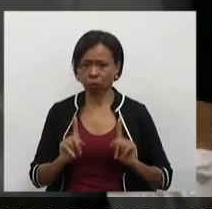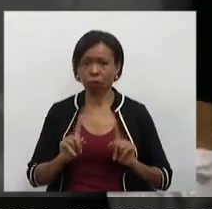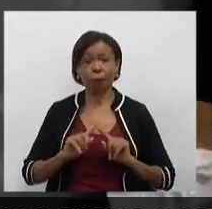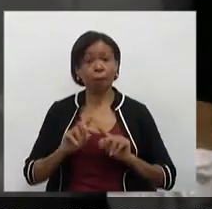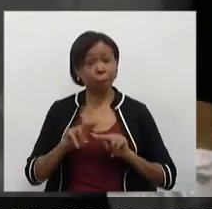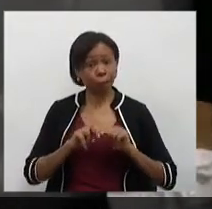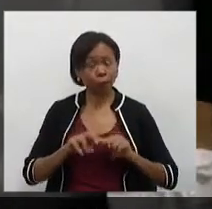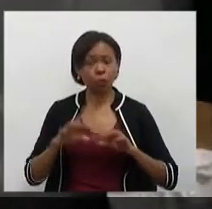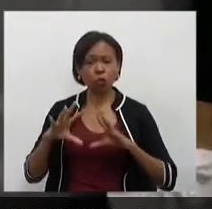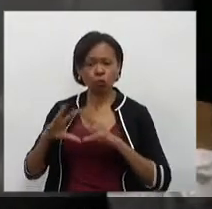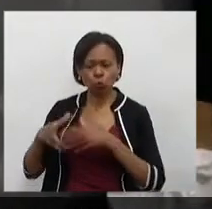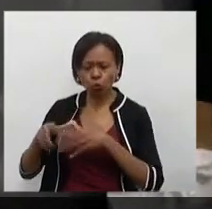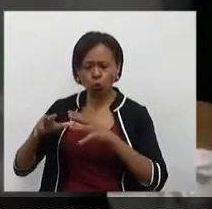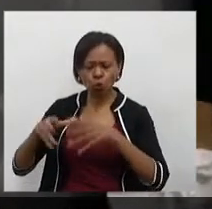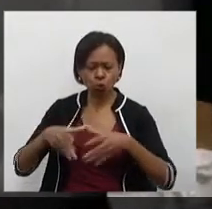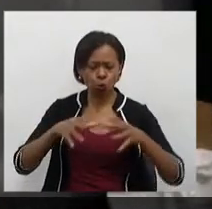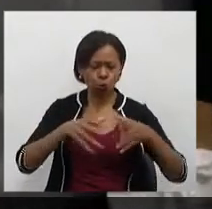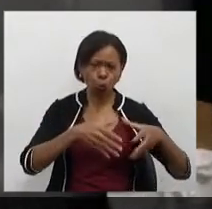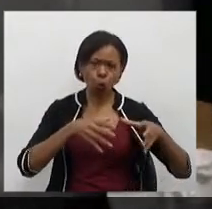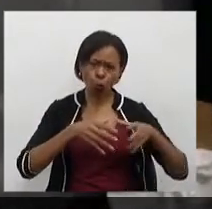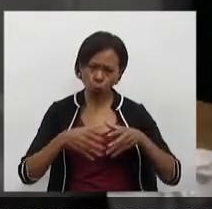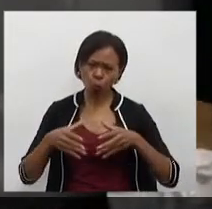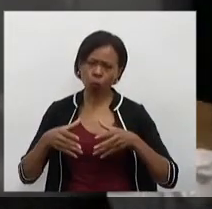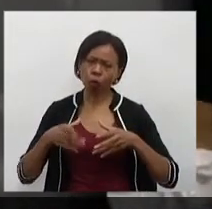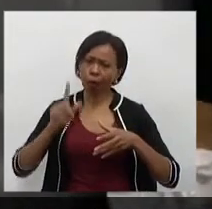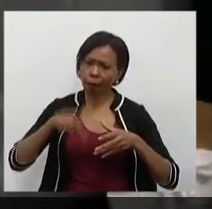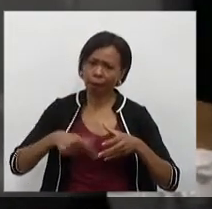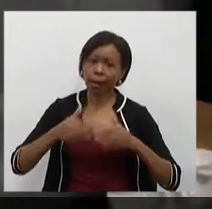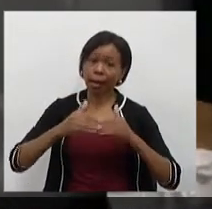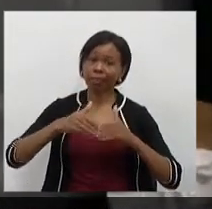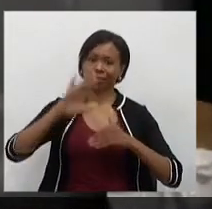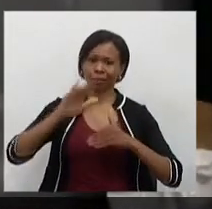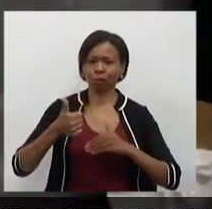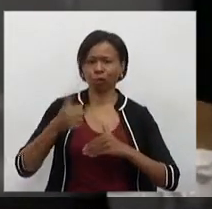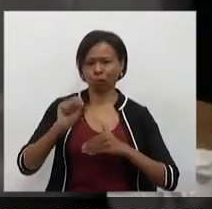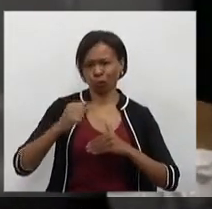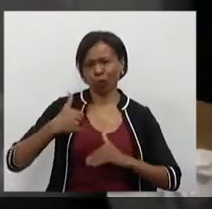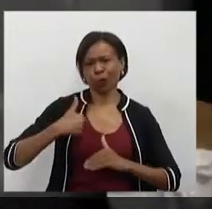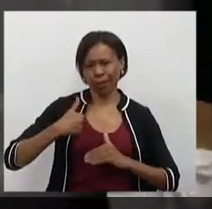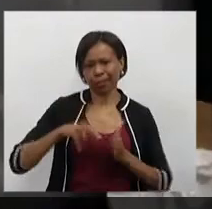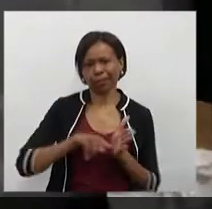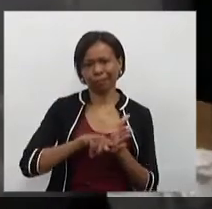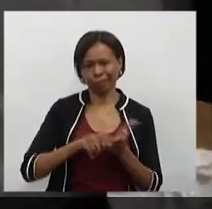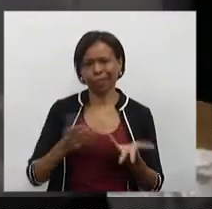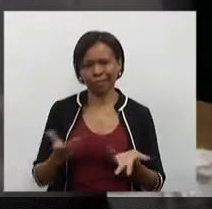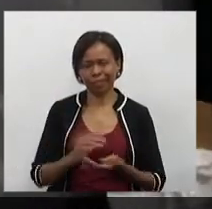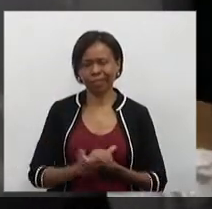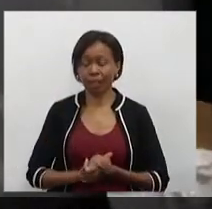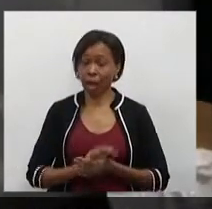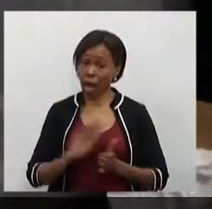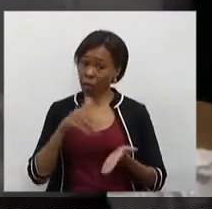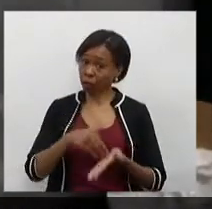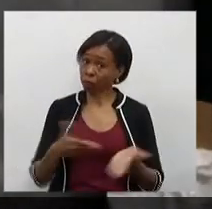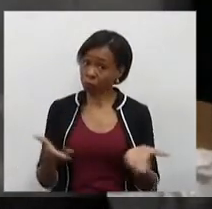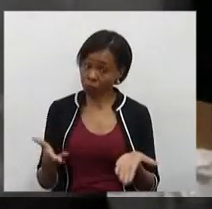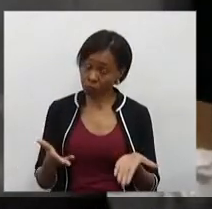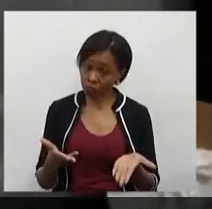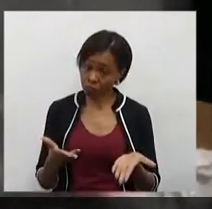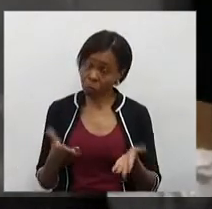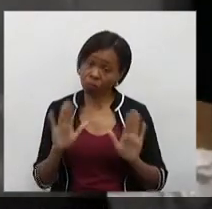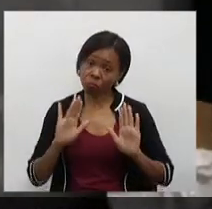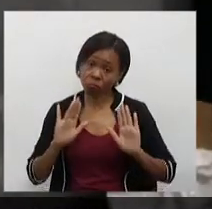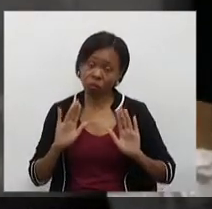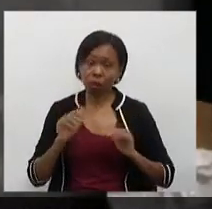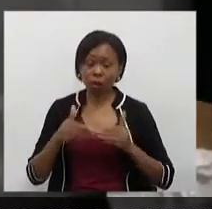todos os grupos, a vacinação se dá com populações acima aí de 18 anos. até o presente momento. A gente espere que com